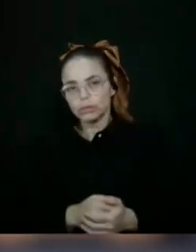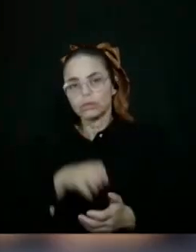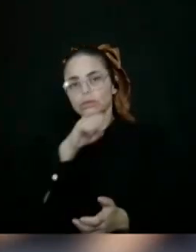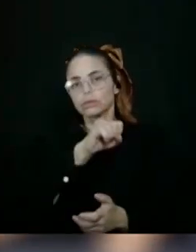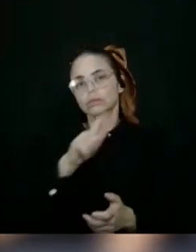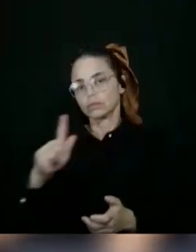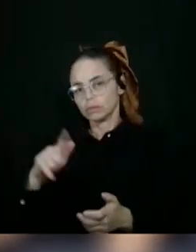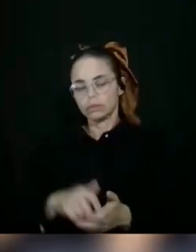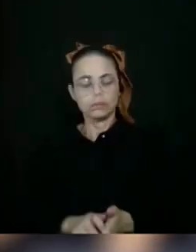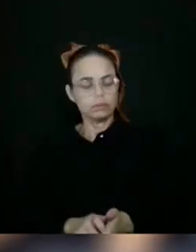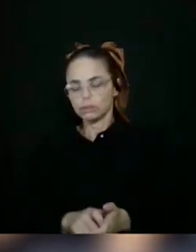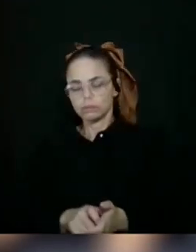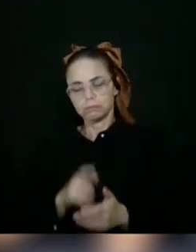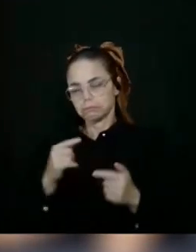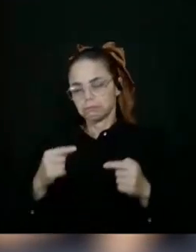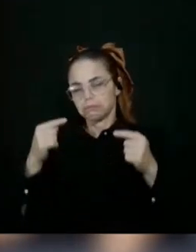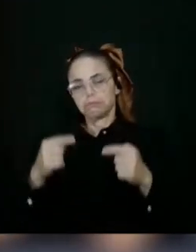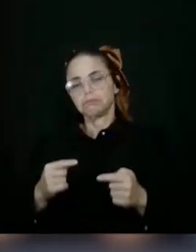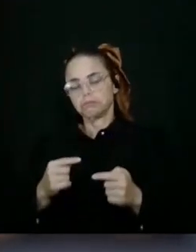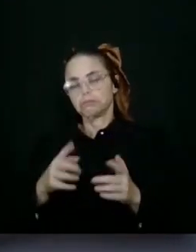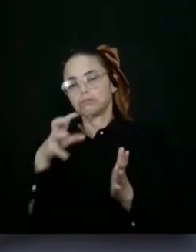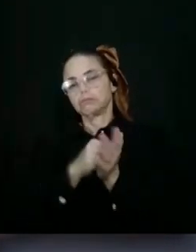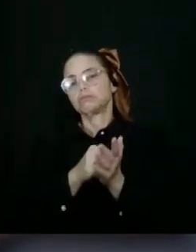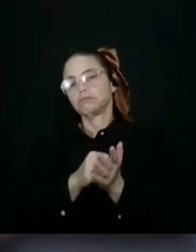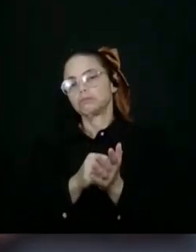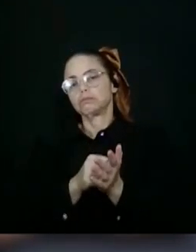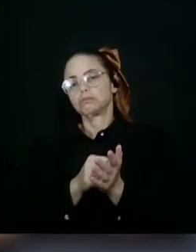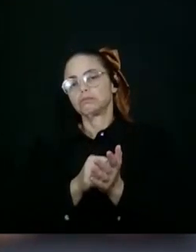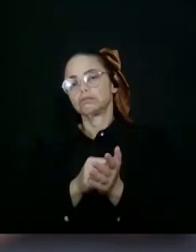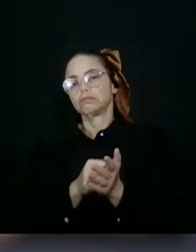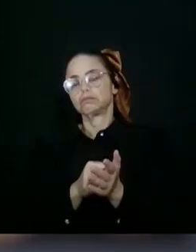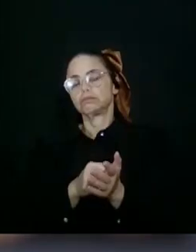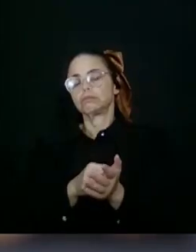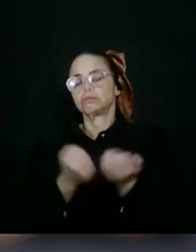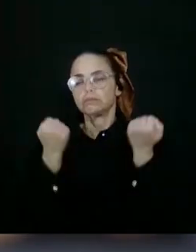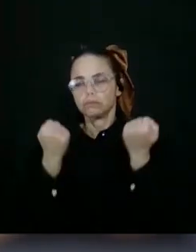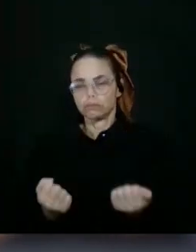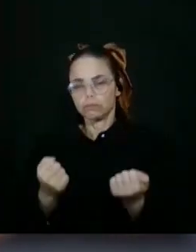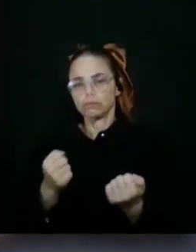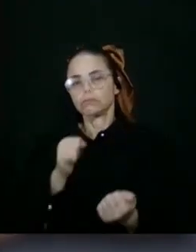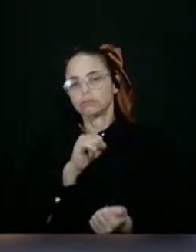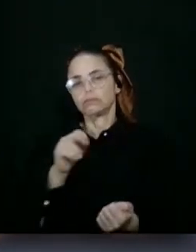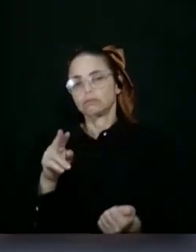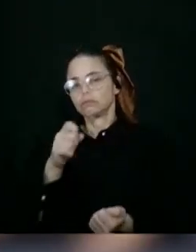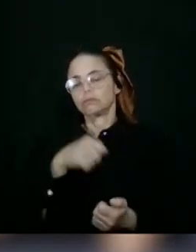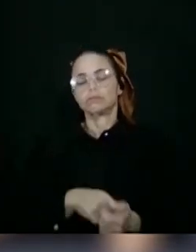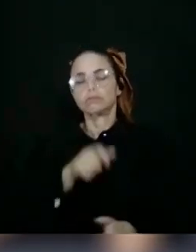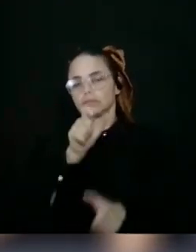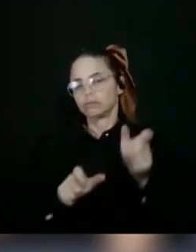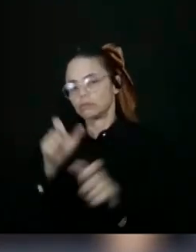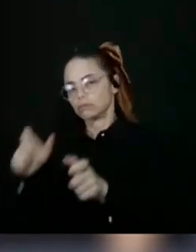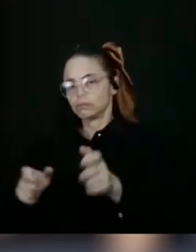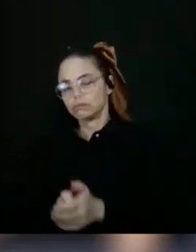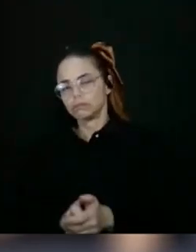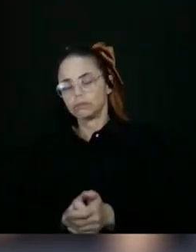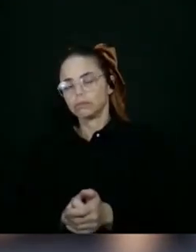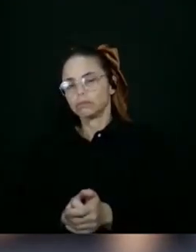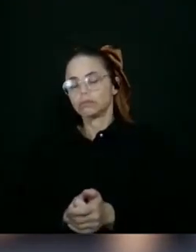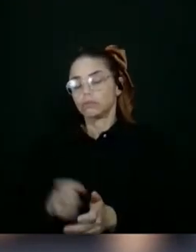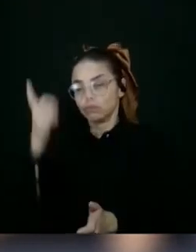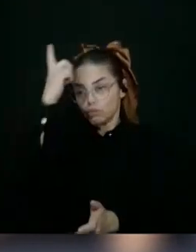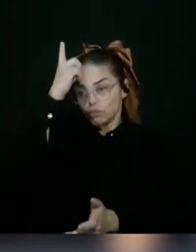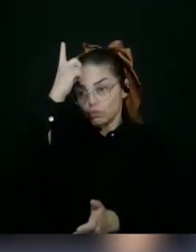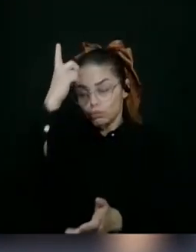se encara como uma agenda verde, mas sabe o peso que é o S, porque são as pessoas, retenção de talentos. A gente